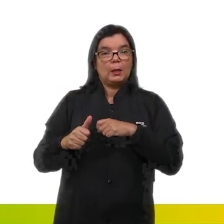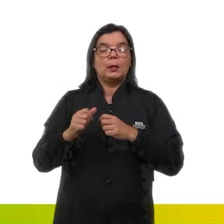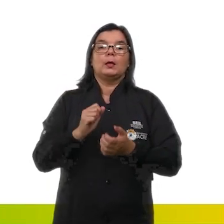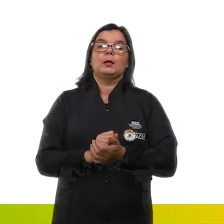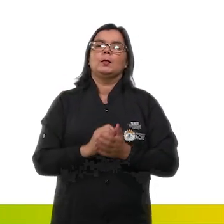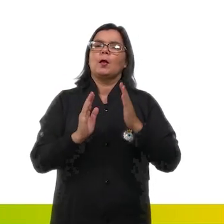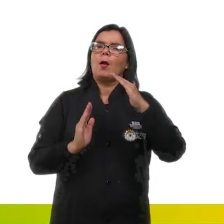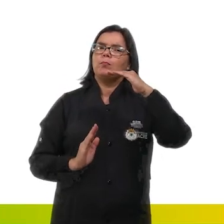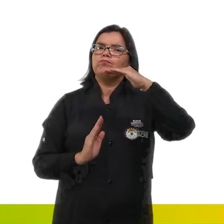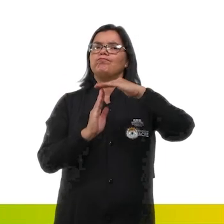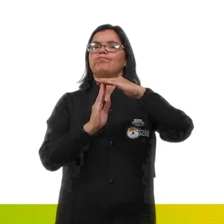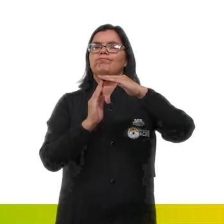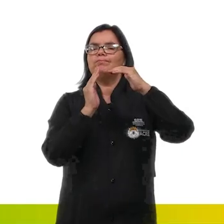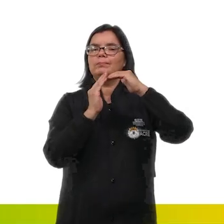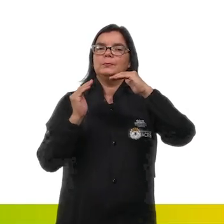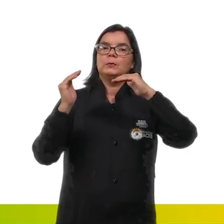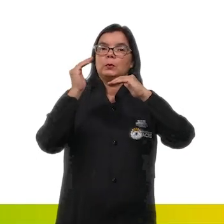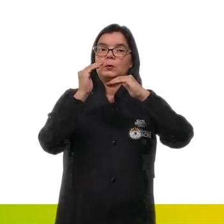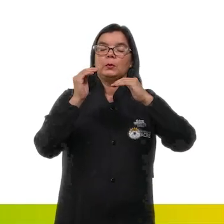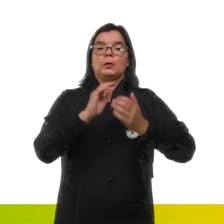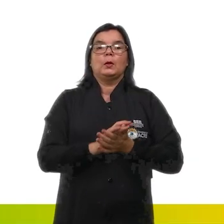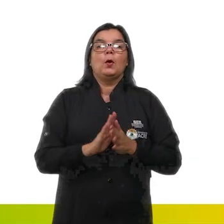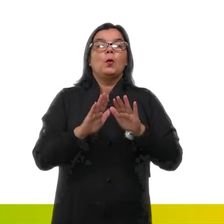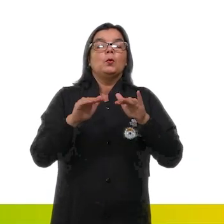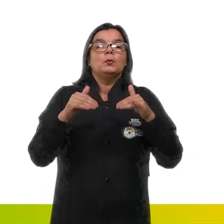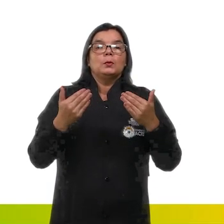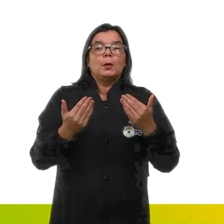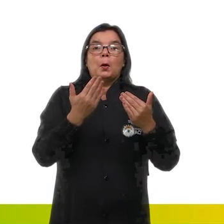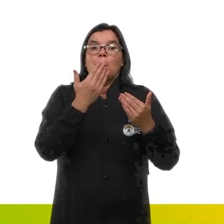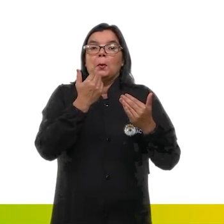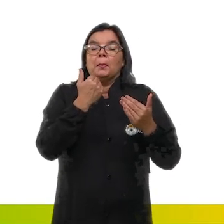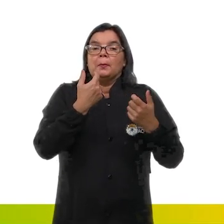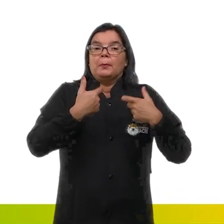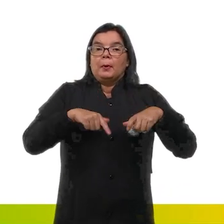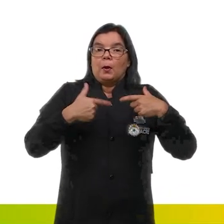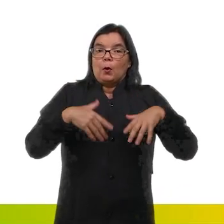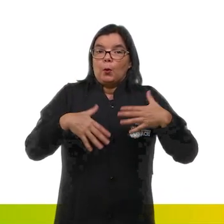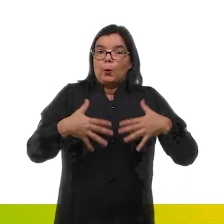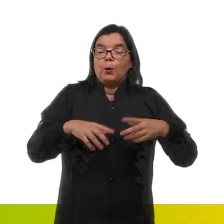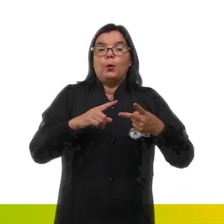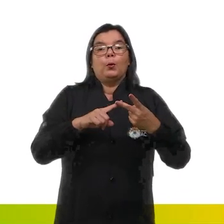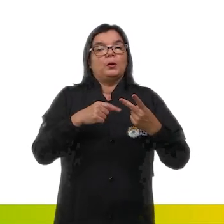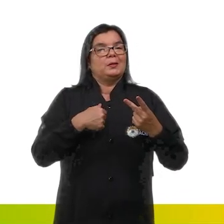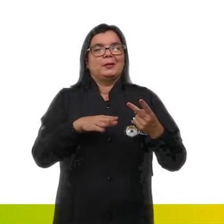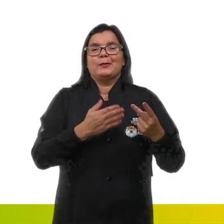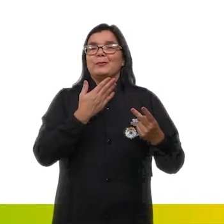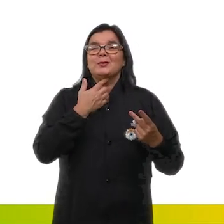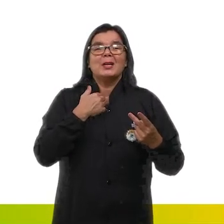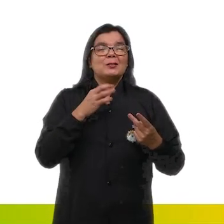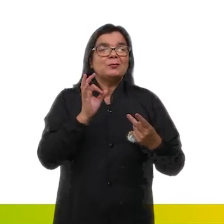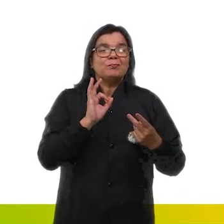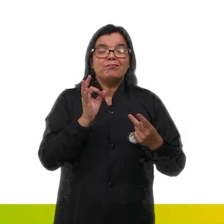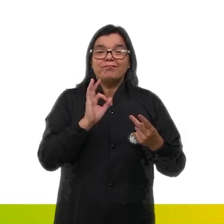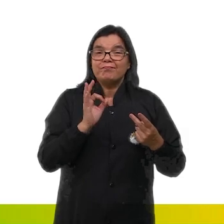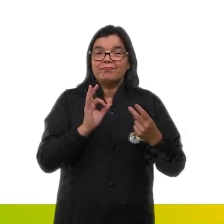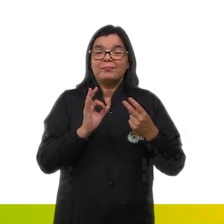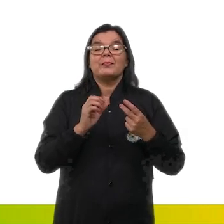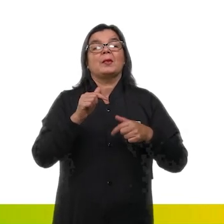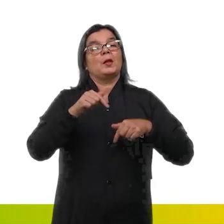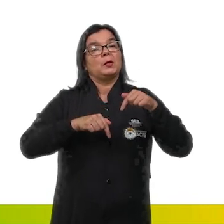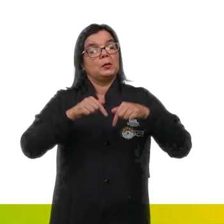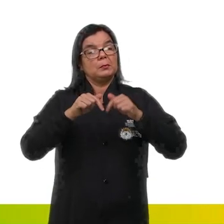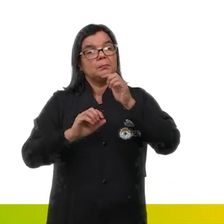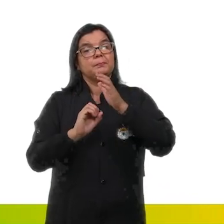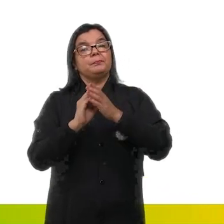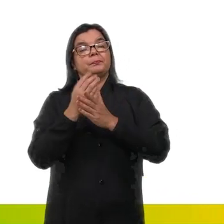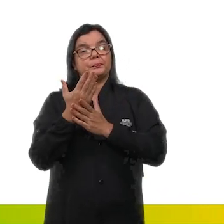atinge mais, o que é essa compulsão alimentar, ó, comer em excesso, mesmo sem apetite, é um distúrbio químico que